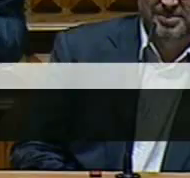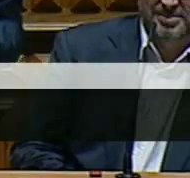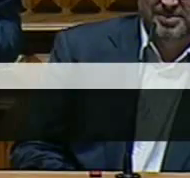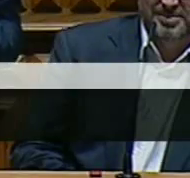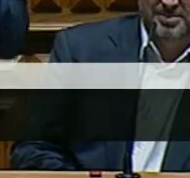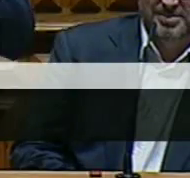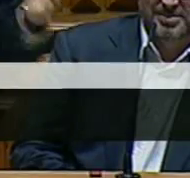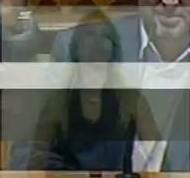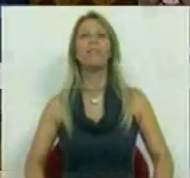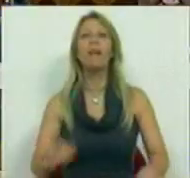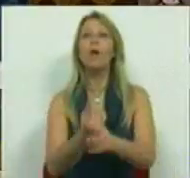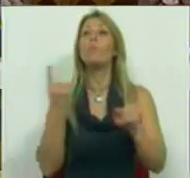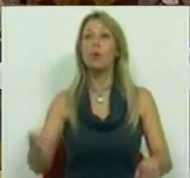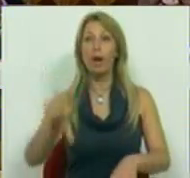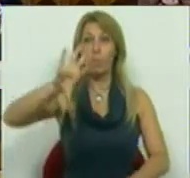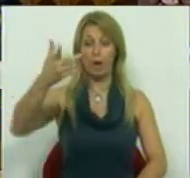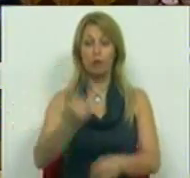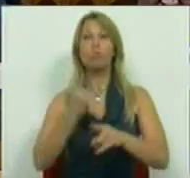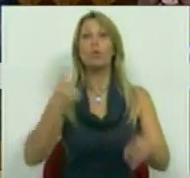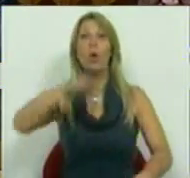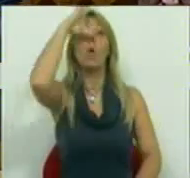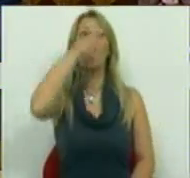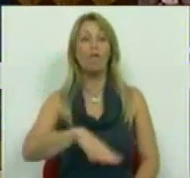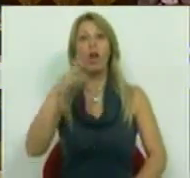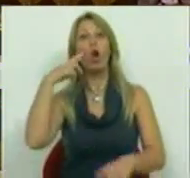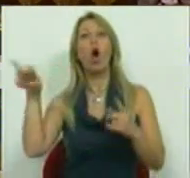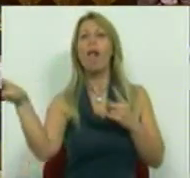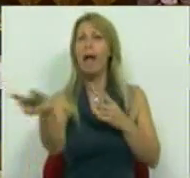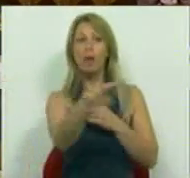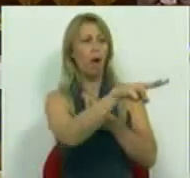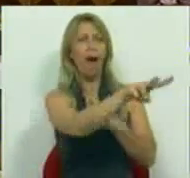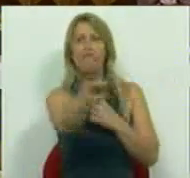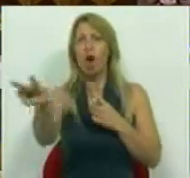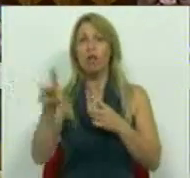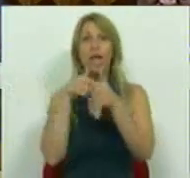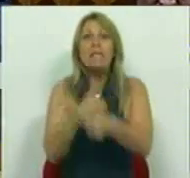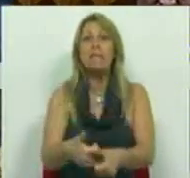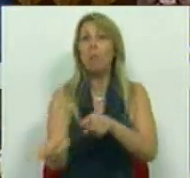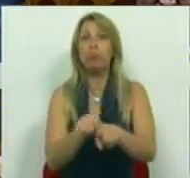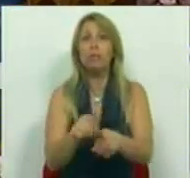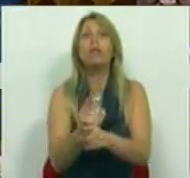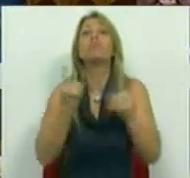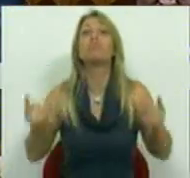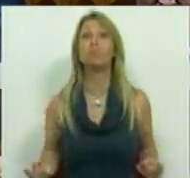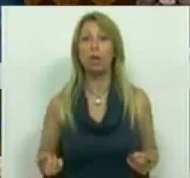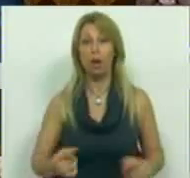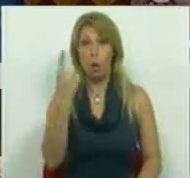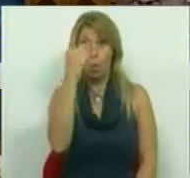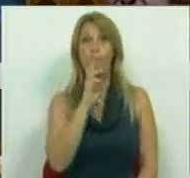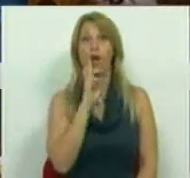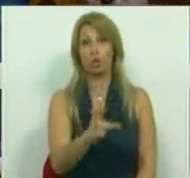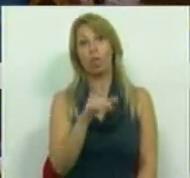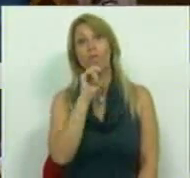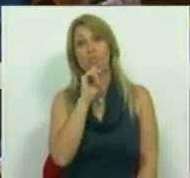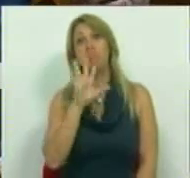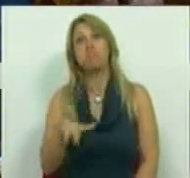Governo, olhando à nossa volta, segue esta política? Uma das respostas possíveis é